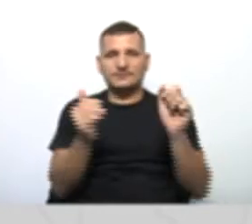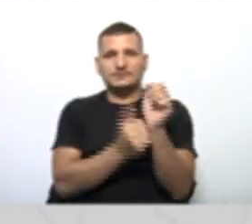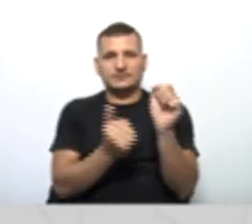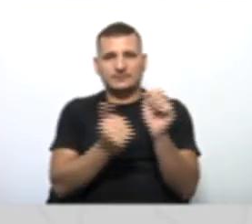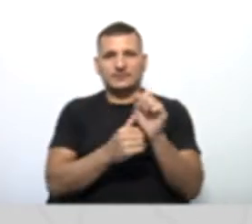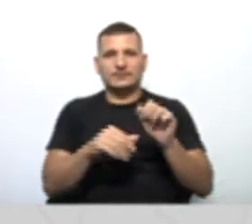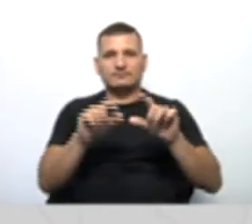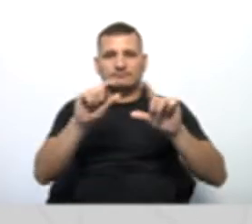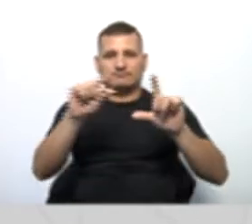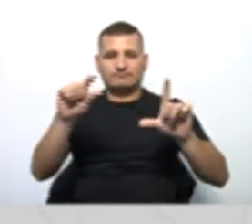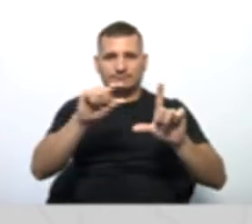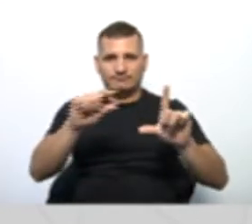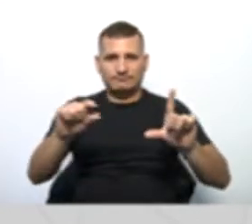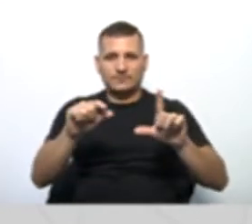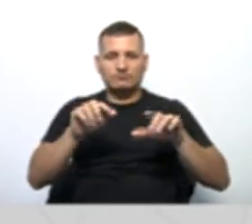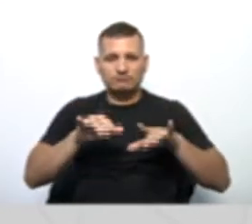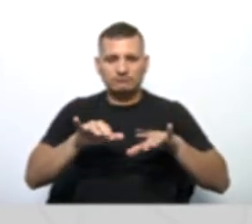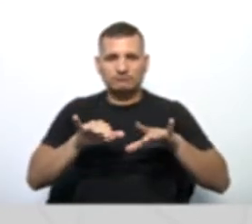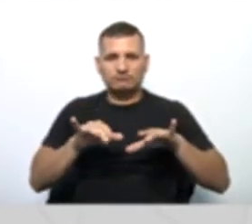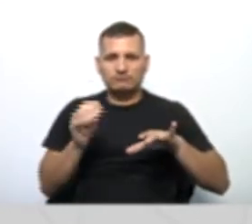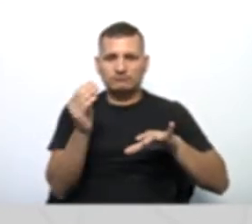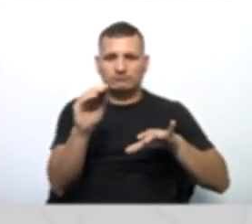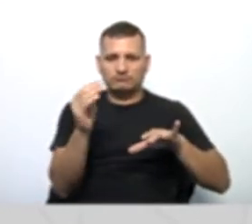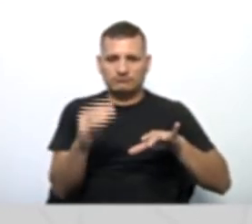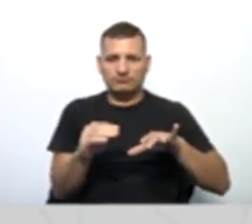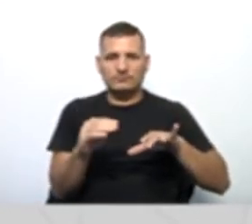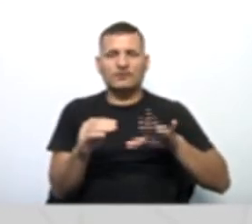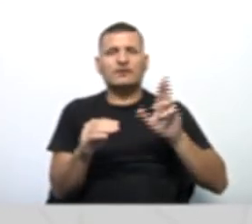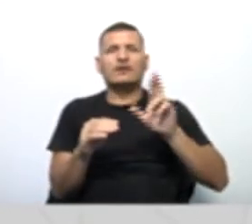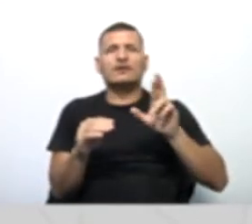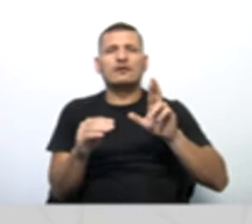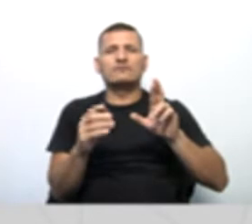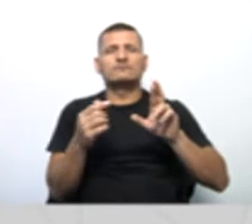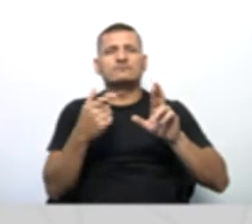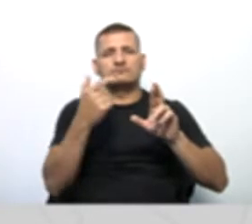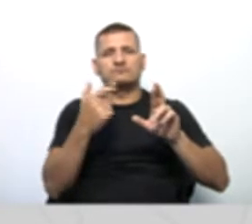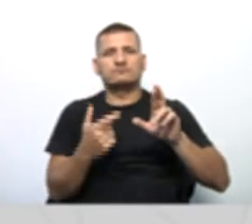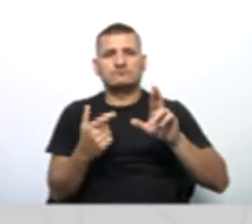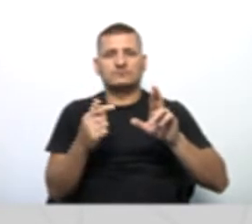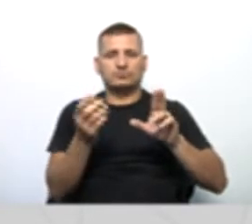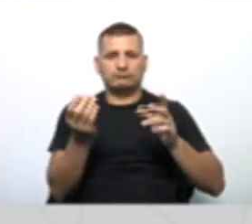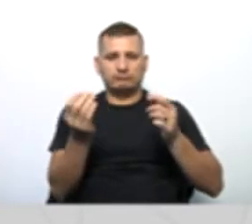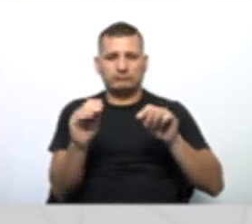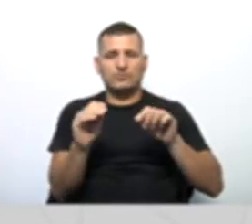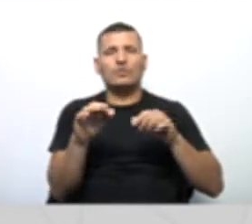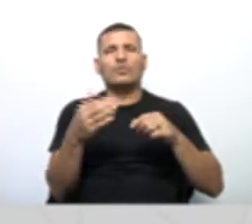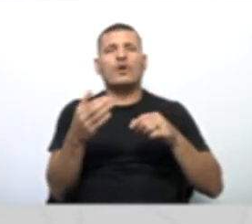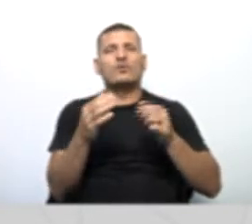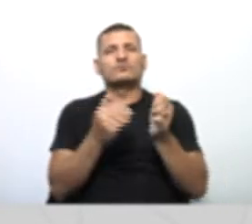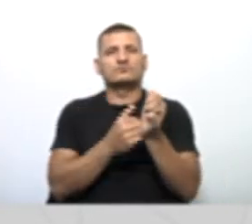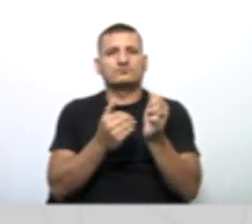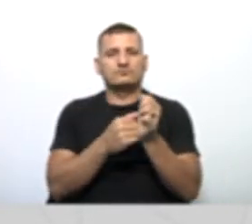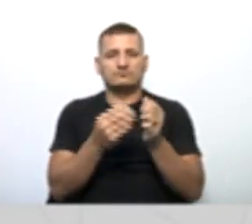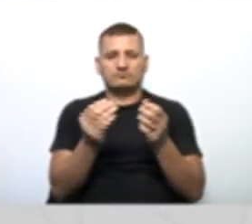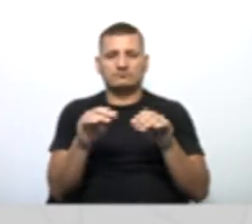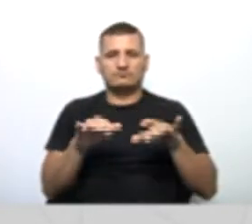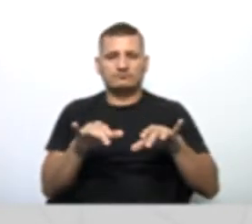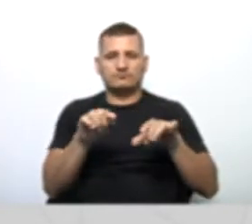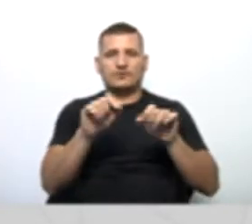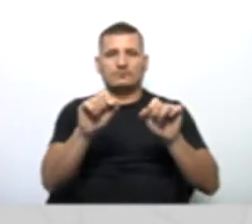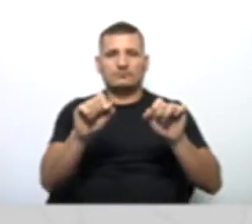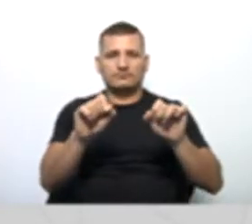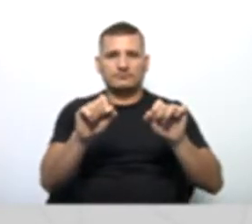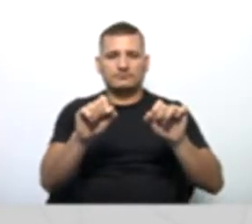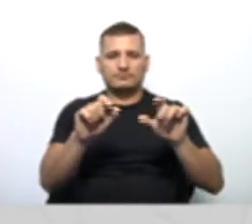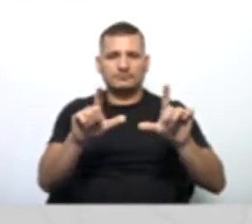precisa informar quem é ele e qual é a chave que ele deve usar para acessar. Lembrando que a autenticação